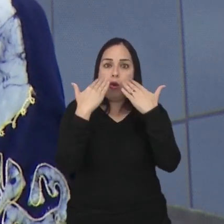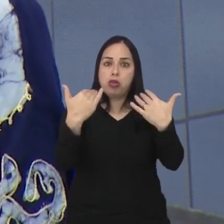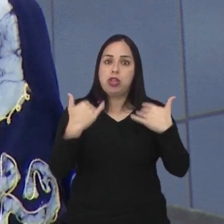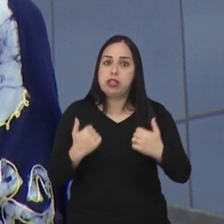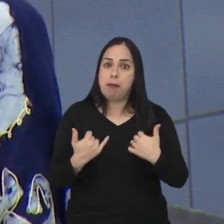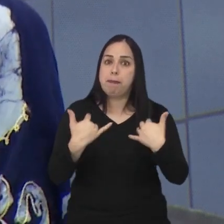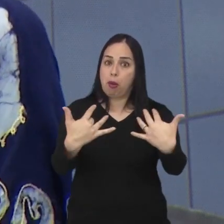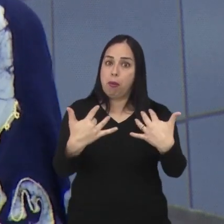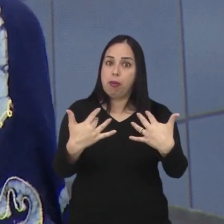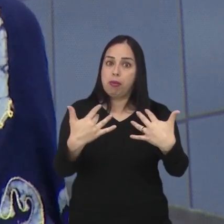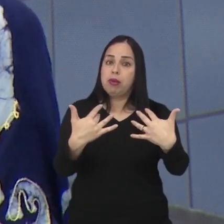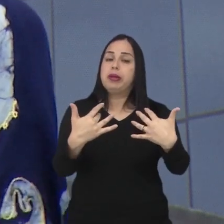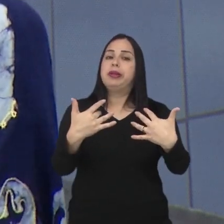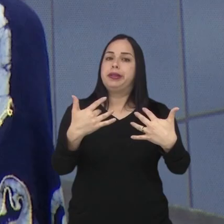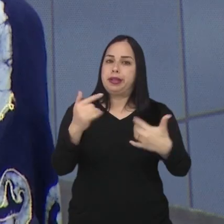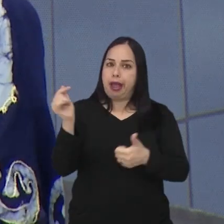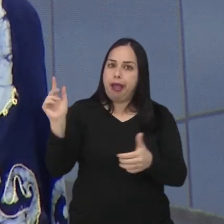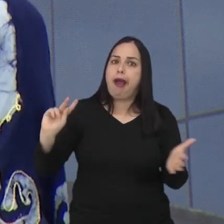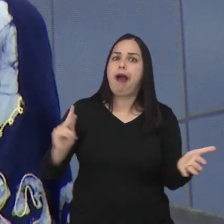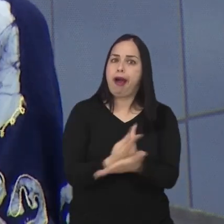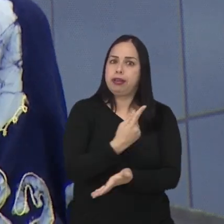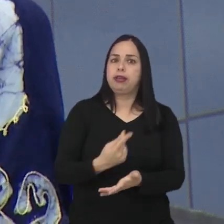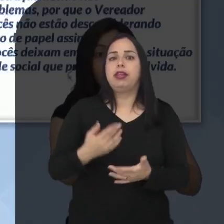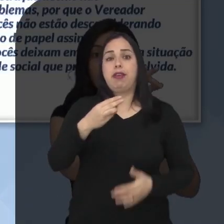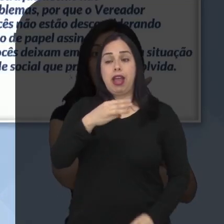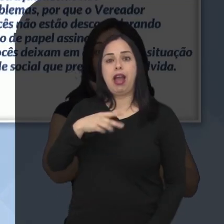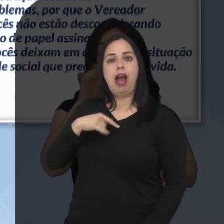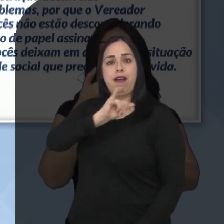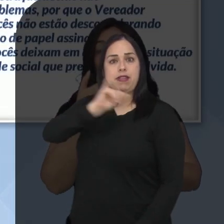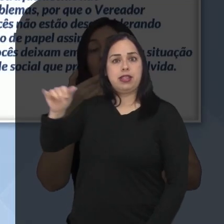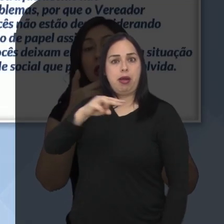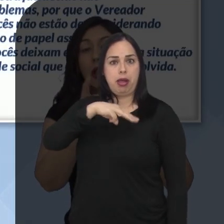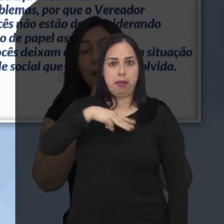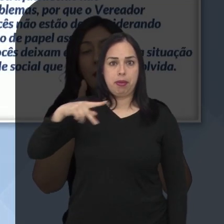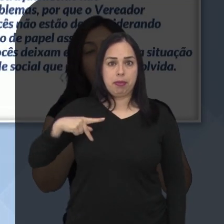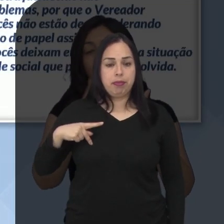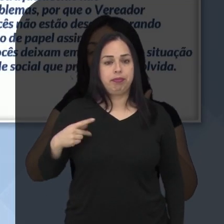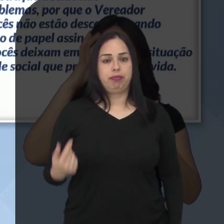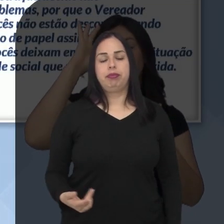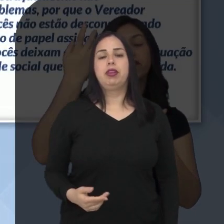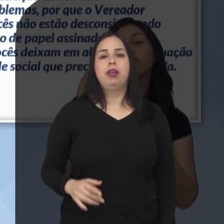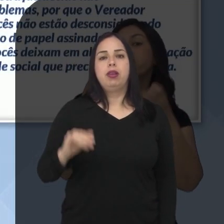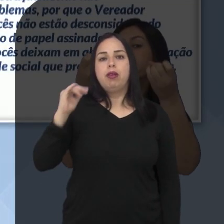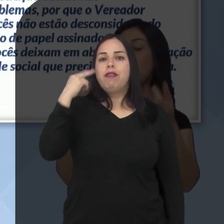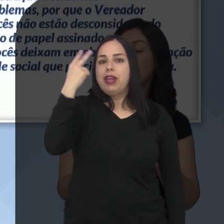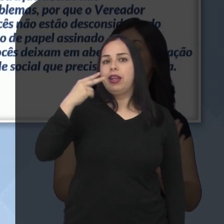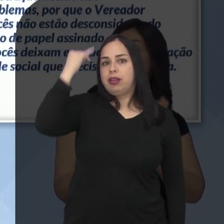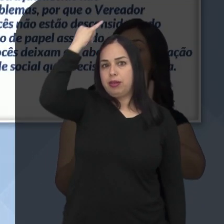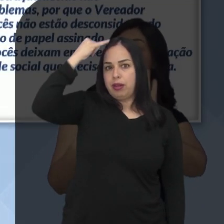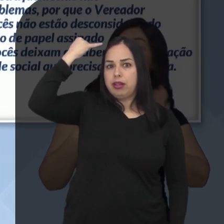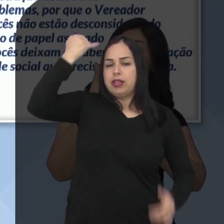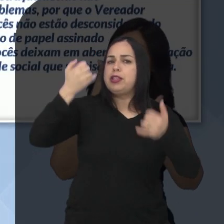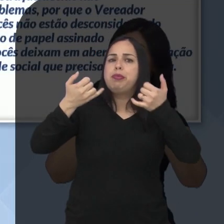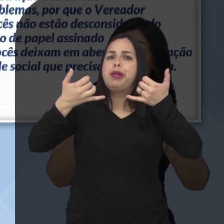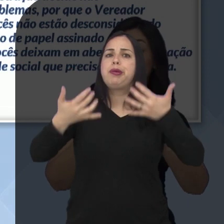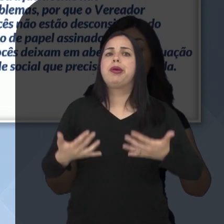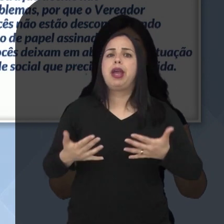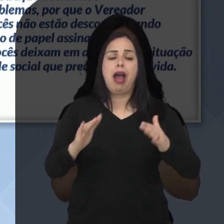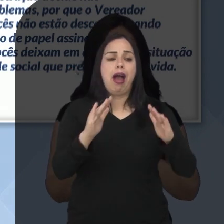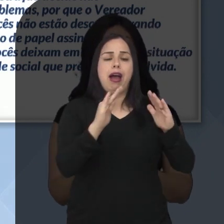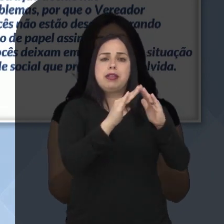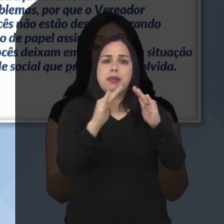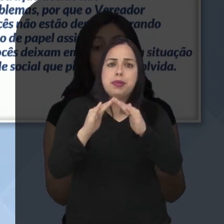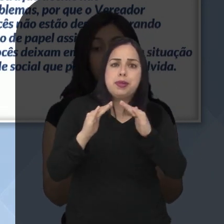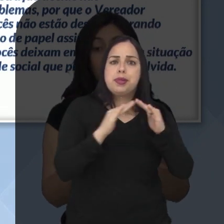audiência pública e disse que iria acionar o Ministério Público. Avaliando denúncias de moradores, o vereador Dr. José Cláudio